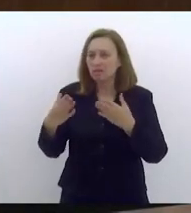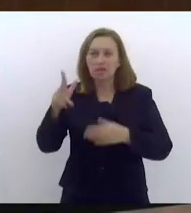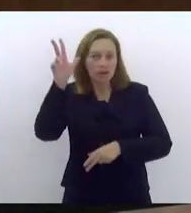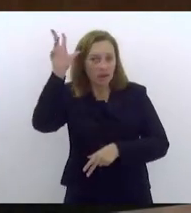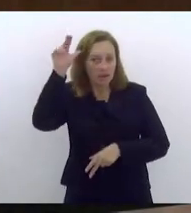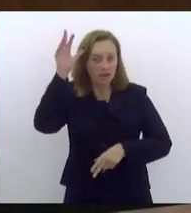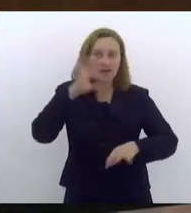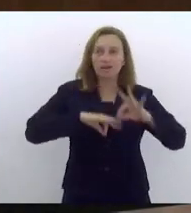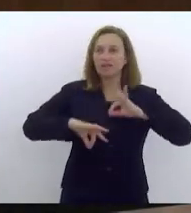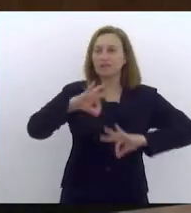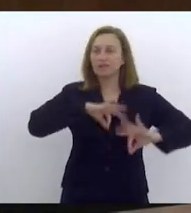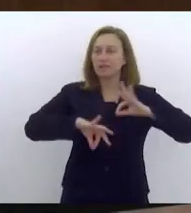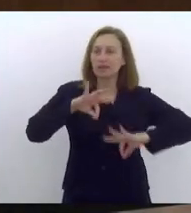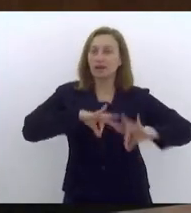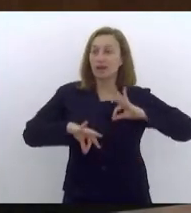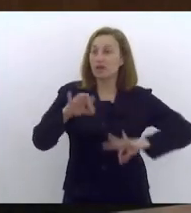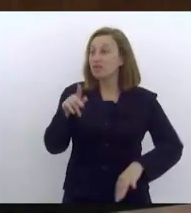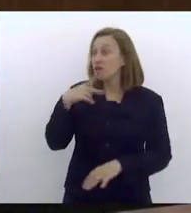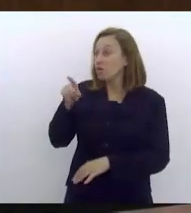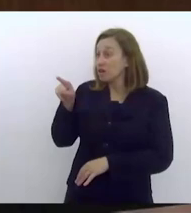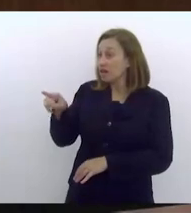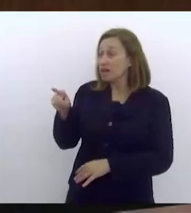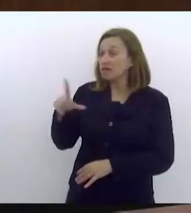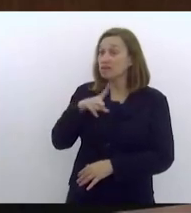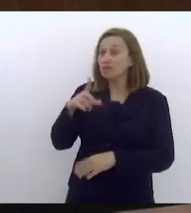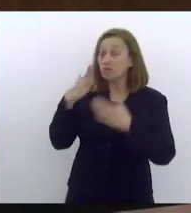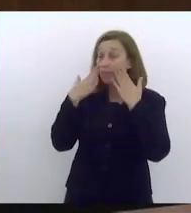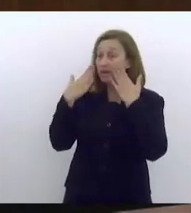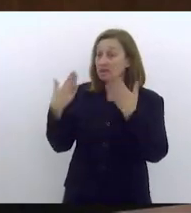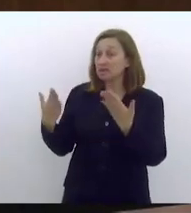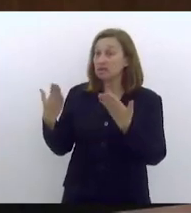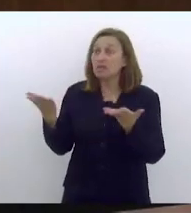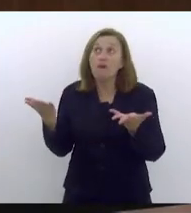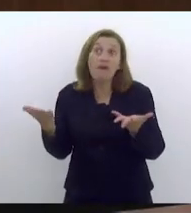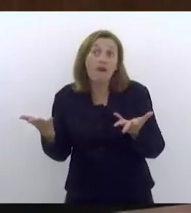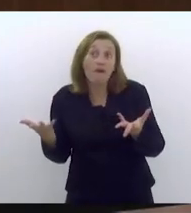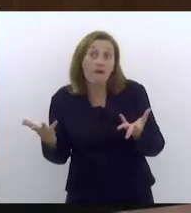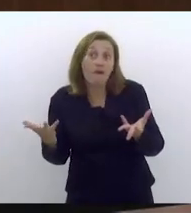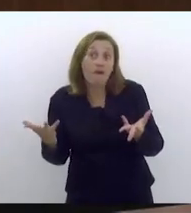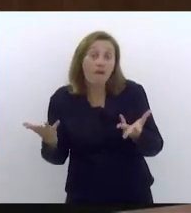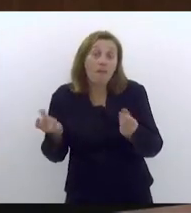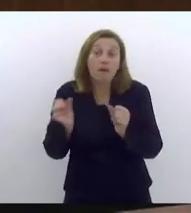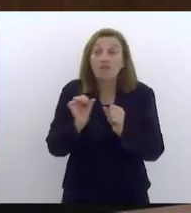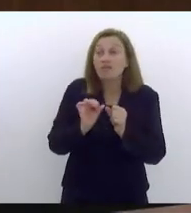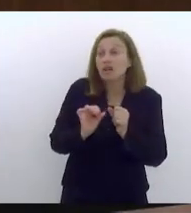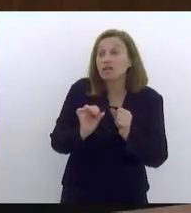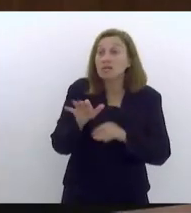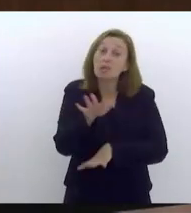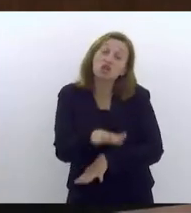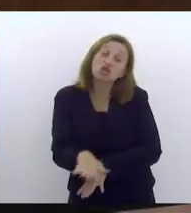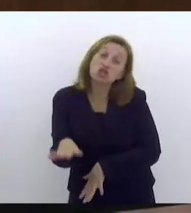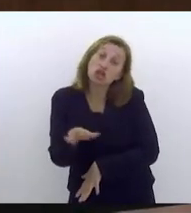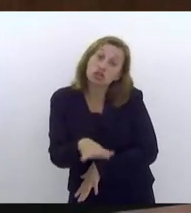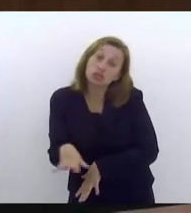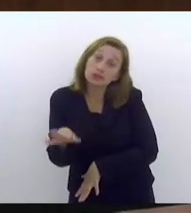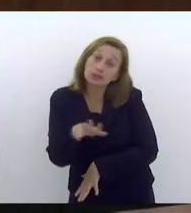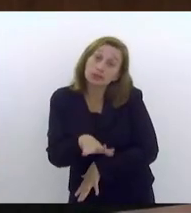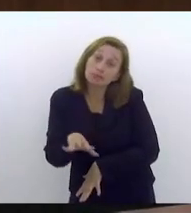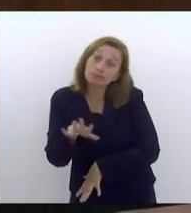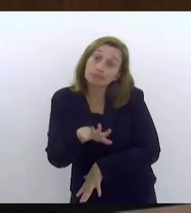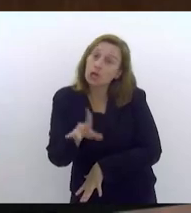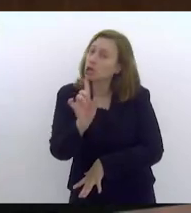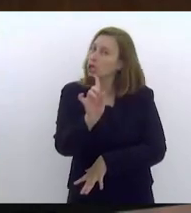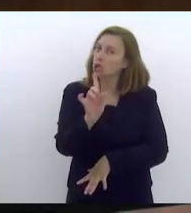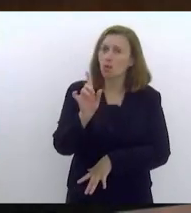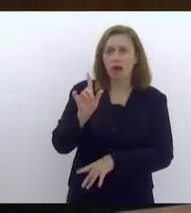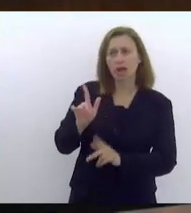Taradão, disse que eles tinham uma apresentação para fazer para as crianças, que não era